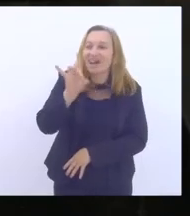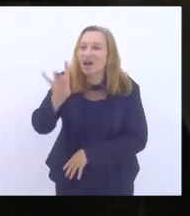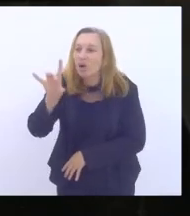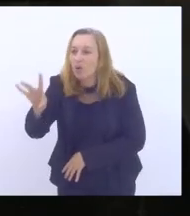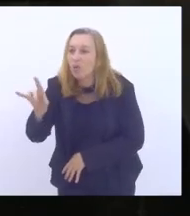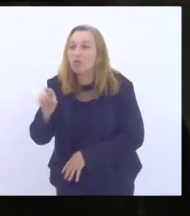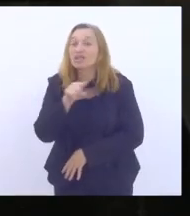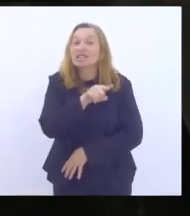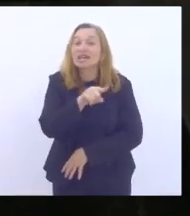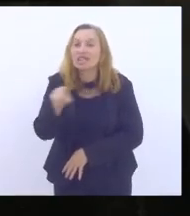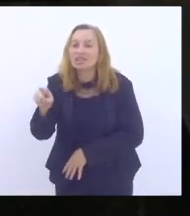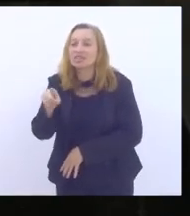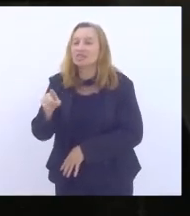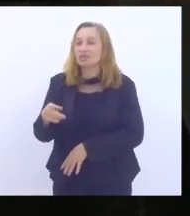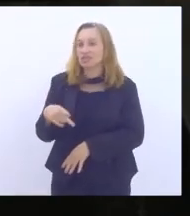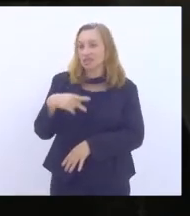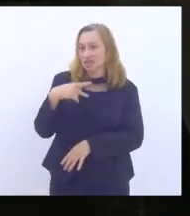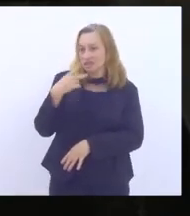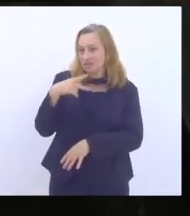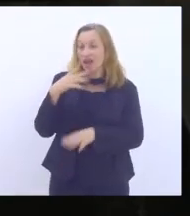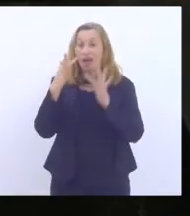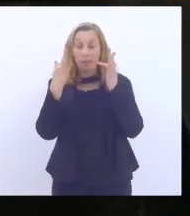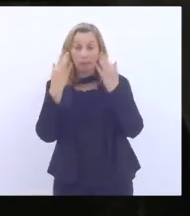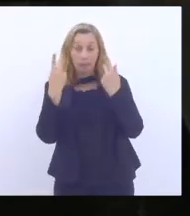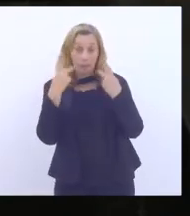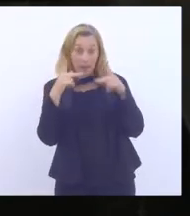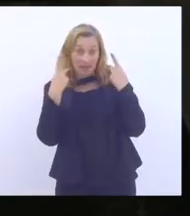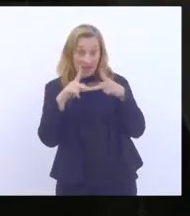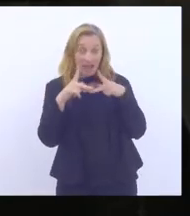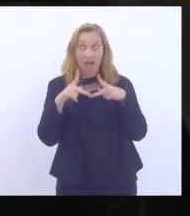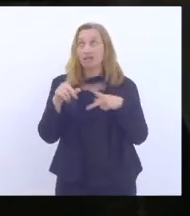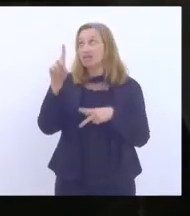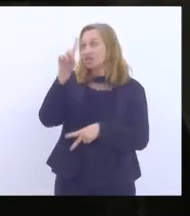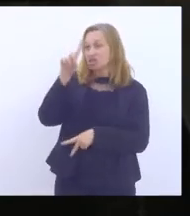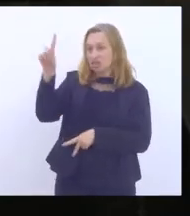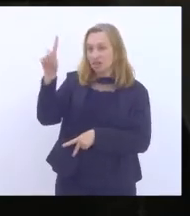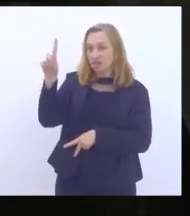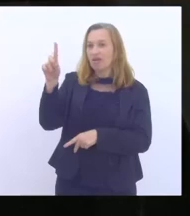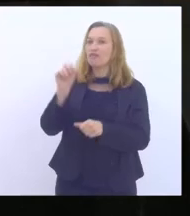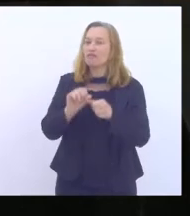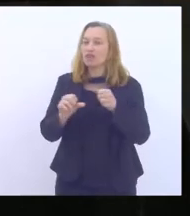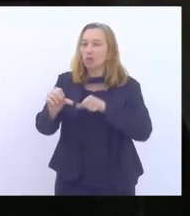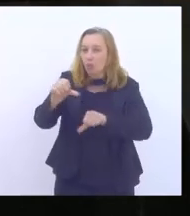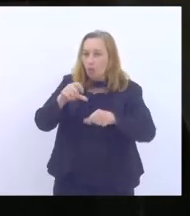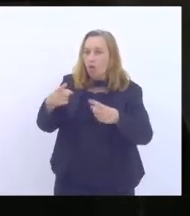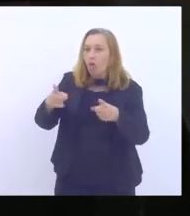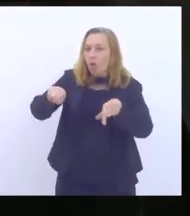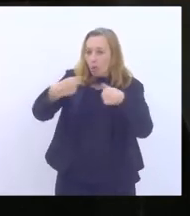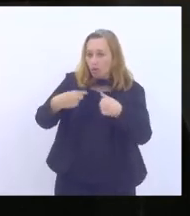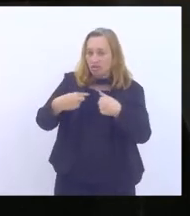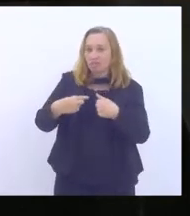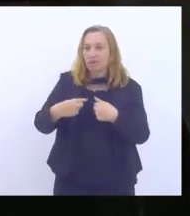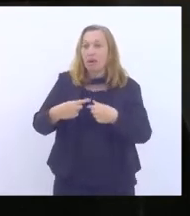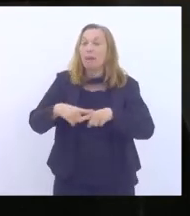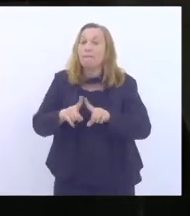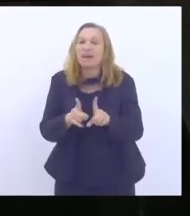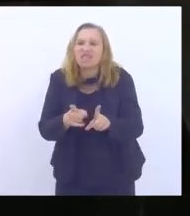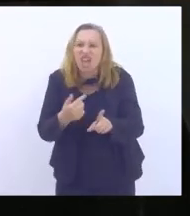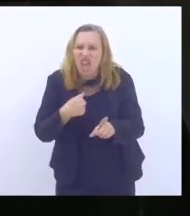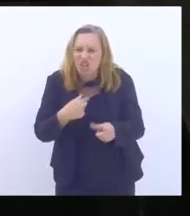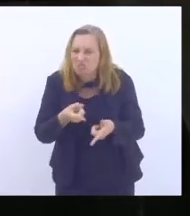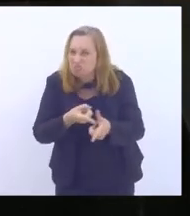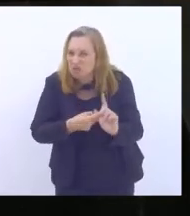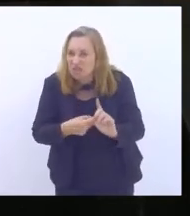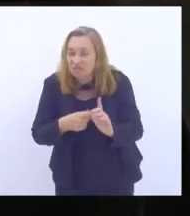cada um de vocês que dizem pregarem tanto Deus tem feito contra mim mas como eu não